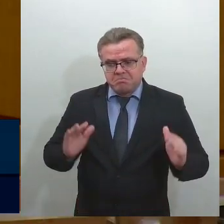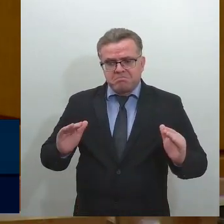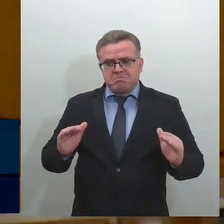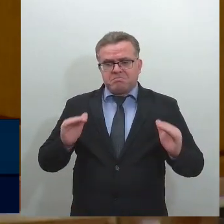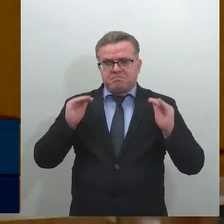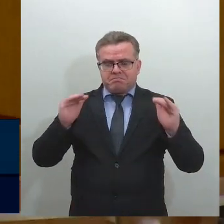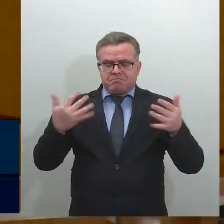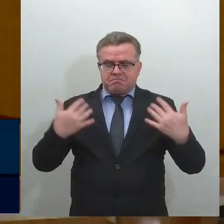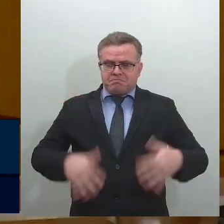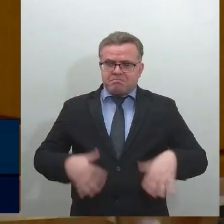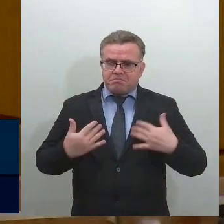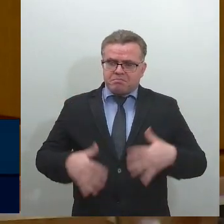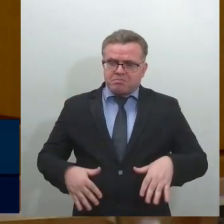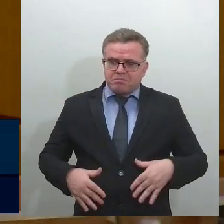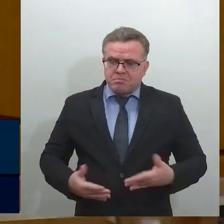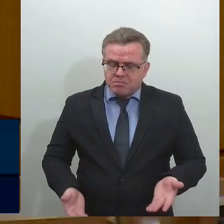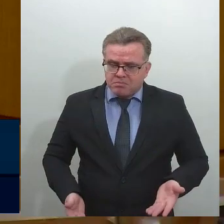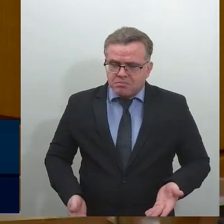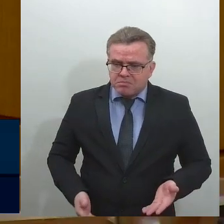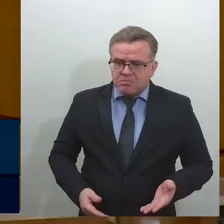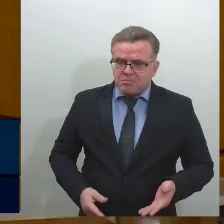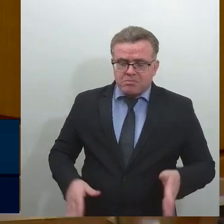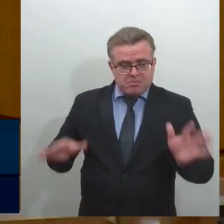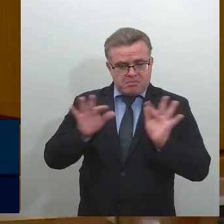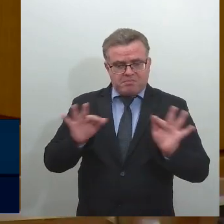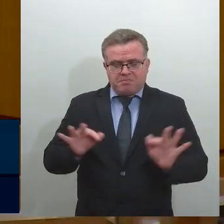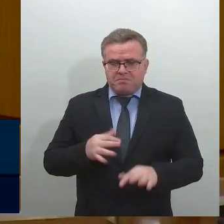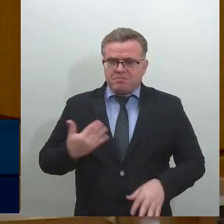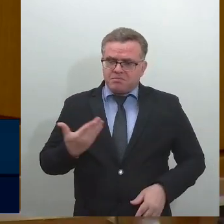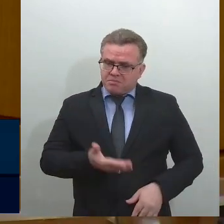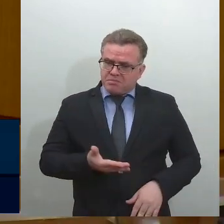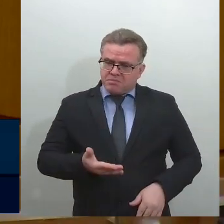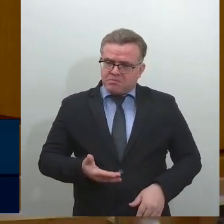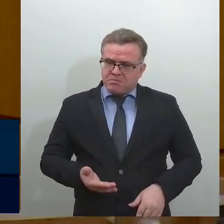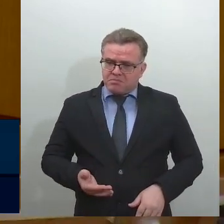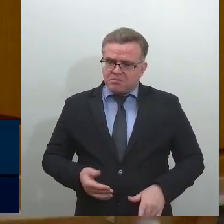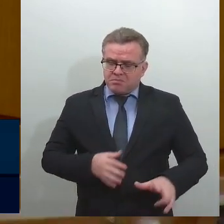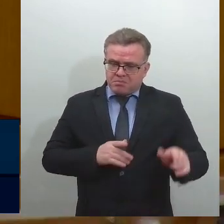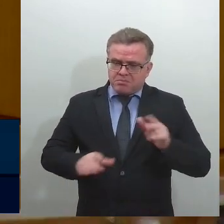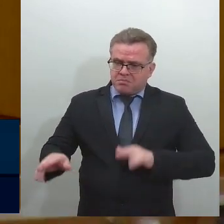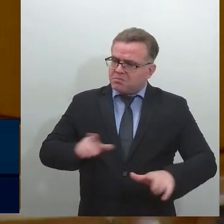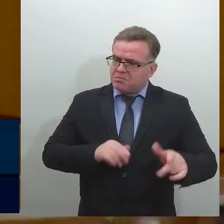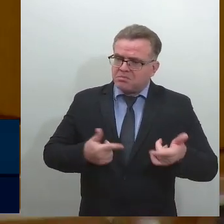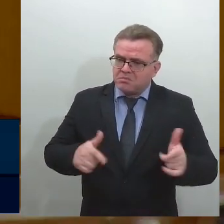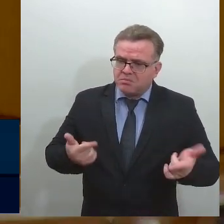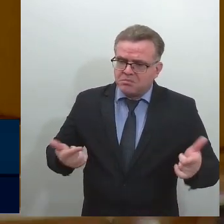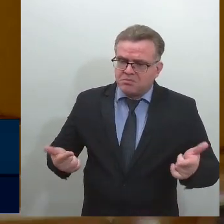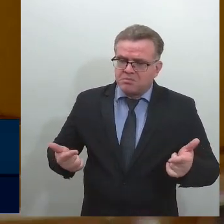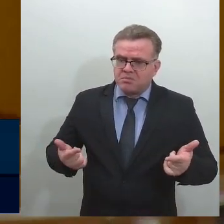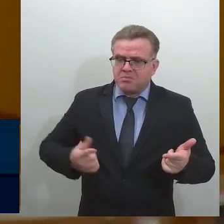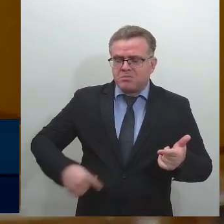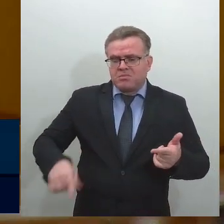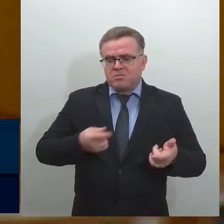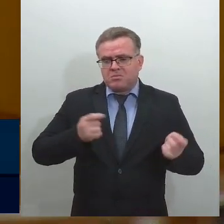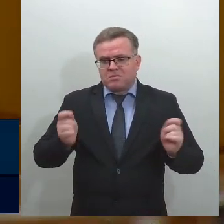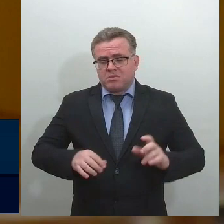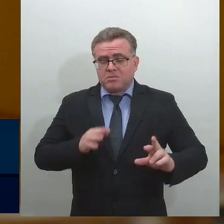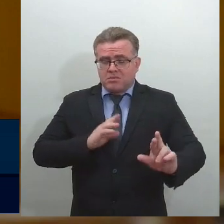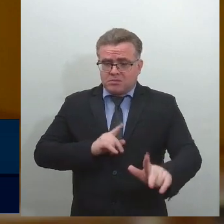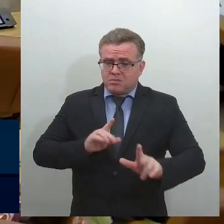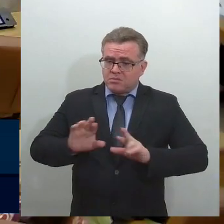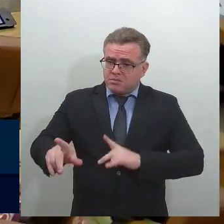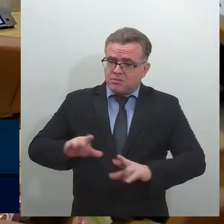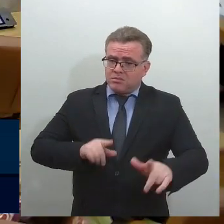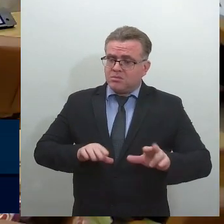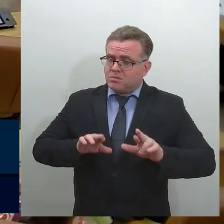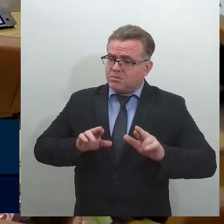erguida: não temos diferenças, temos convergências. Não cairemos nessa